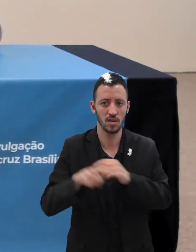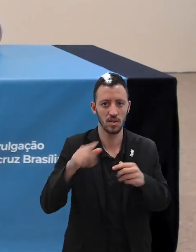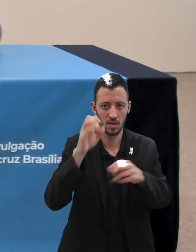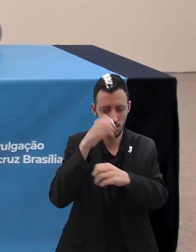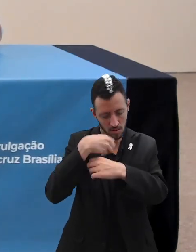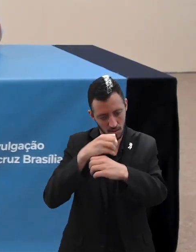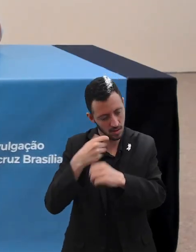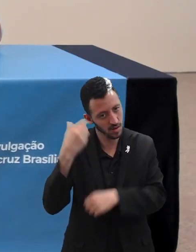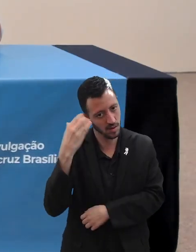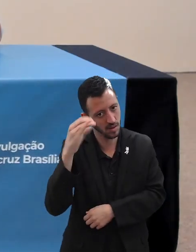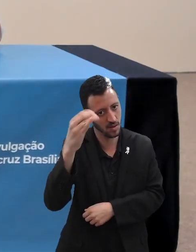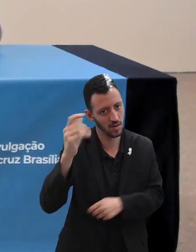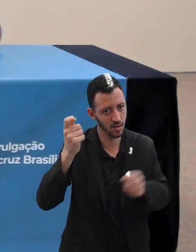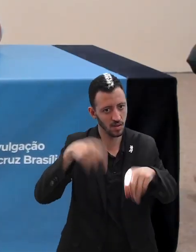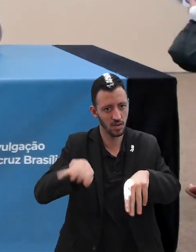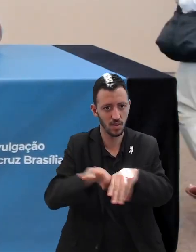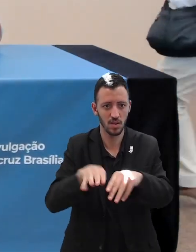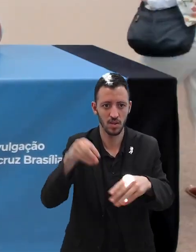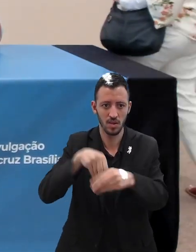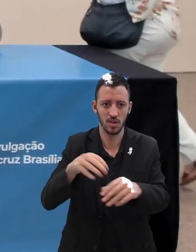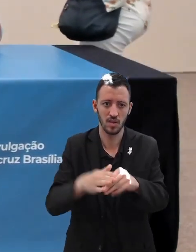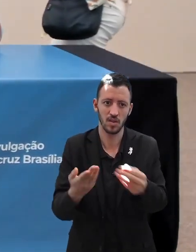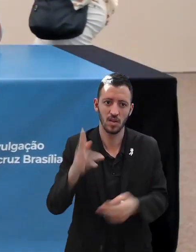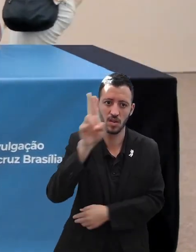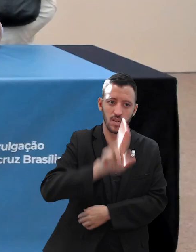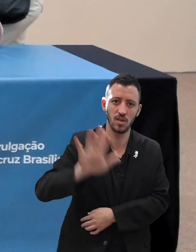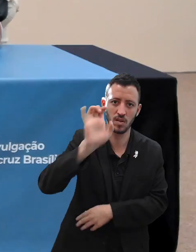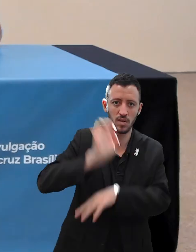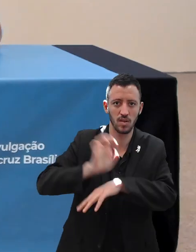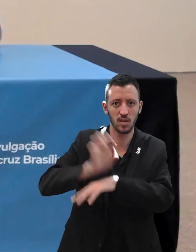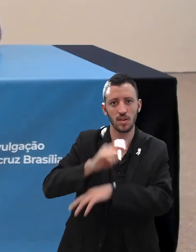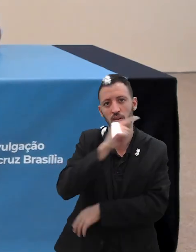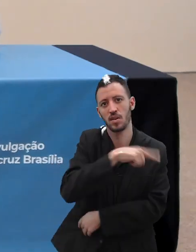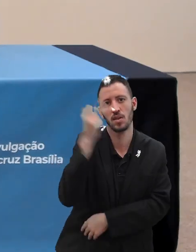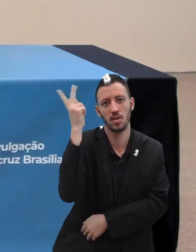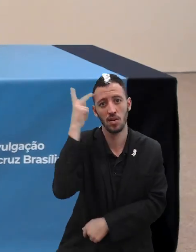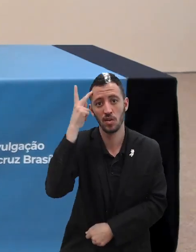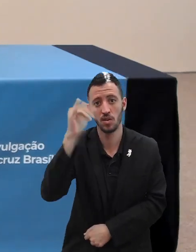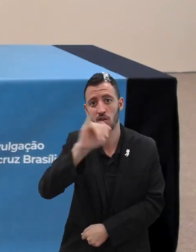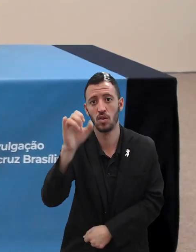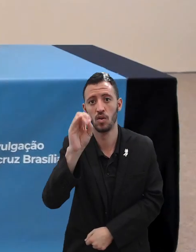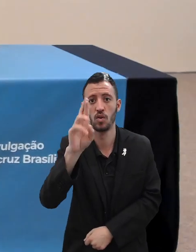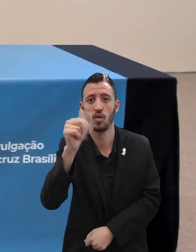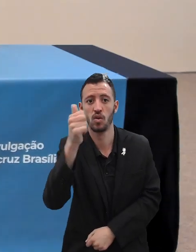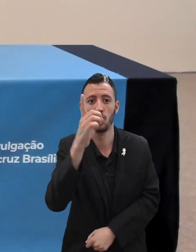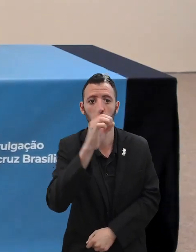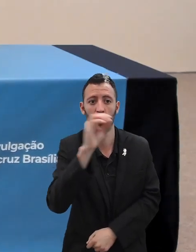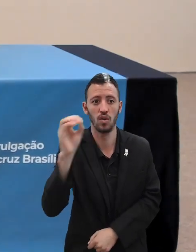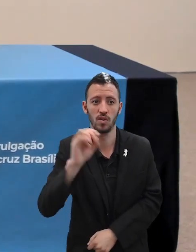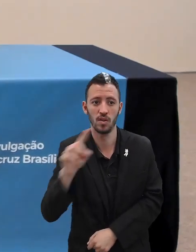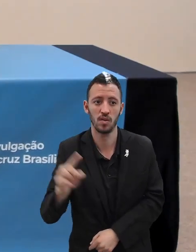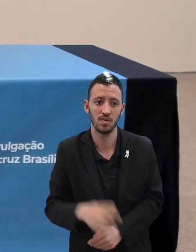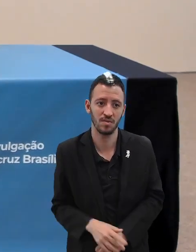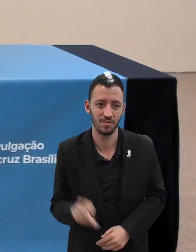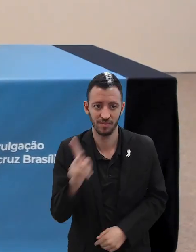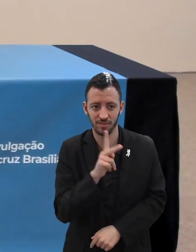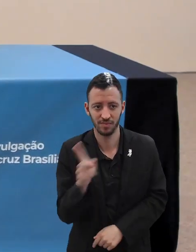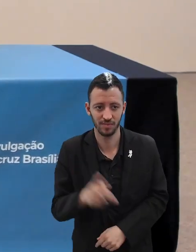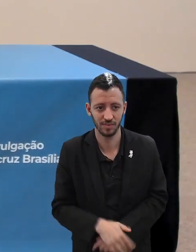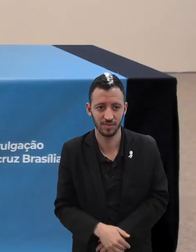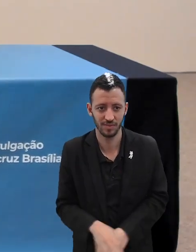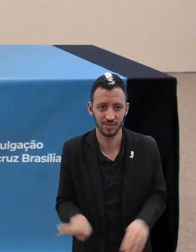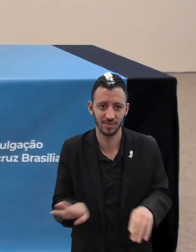Laboratório de Estudos Avançados em Jornalismo da Universidade Estadual de Campinas, LabJor da Unicamp. Obrigado, professora.